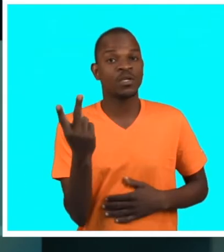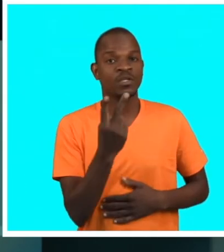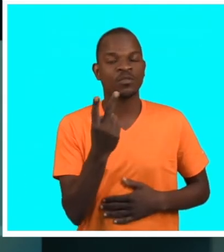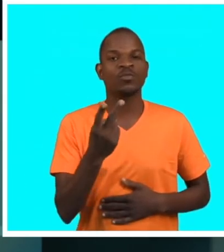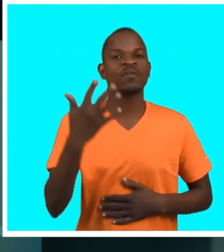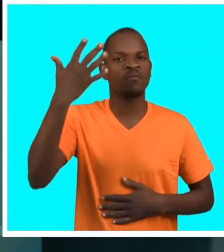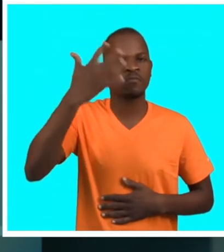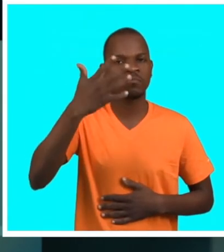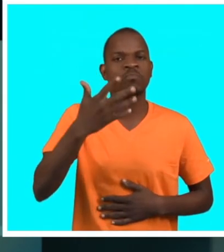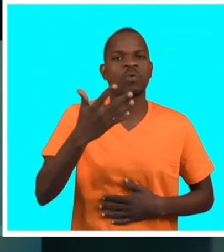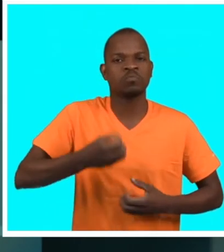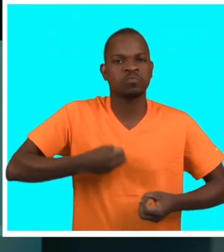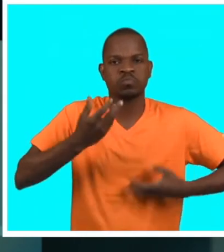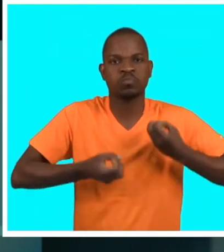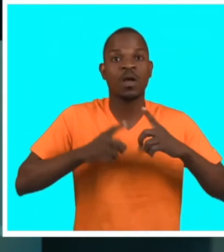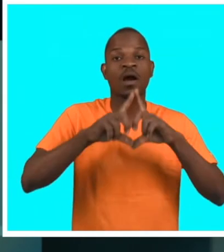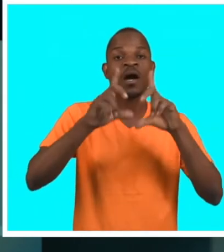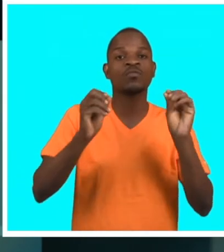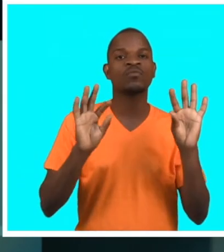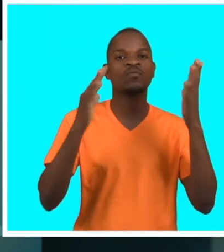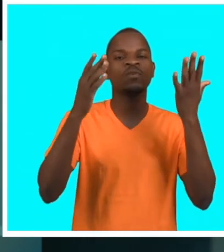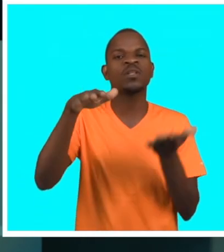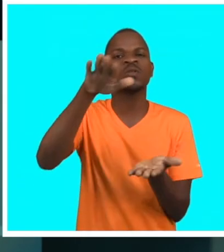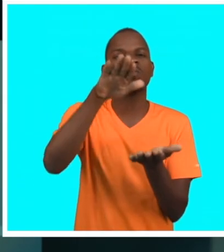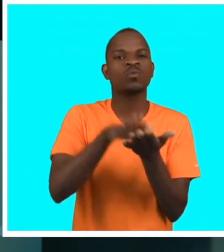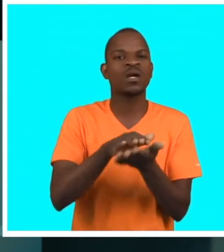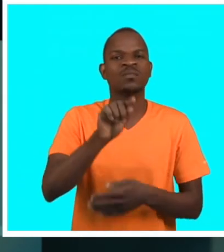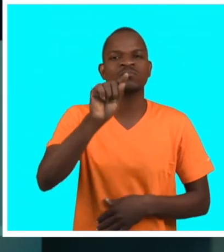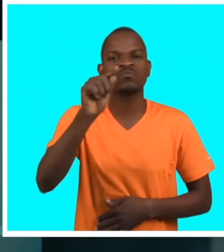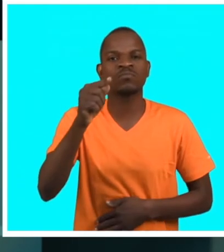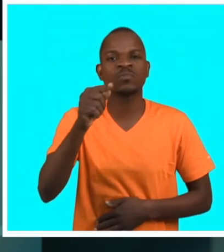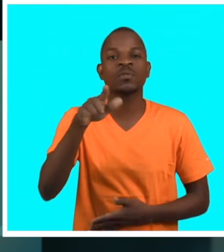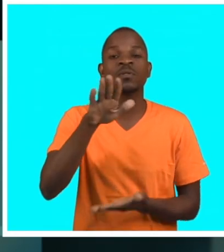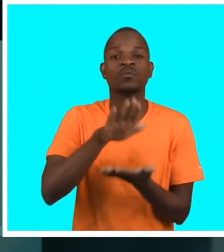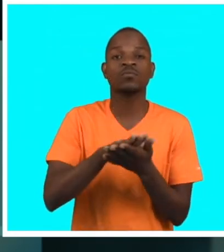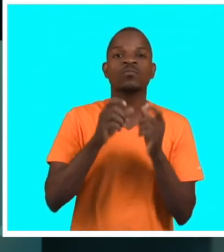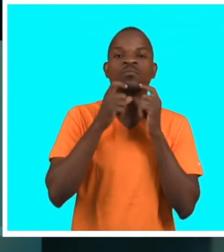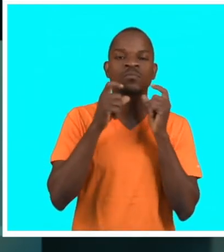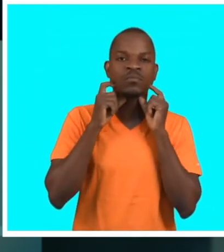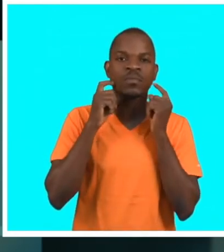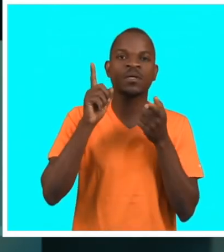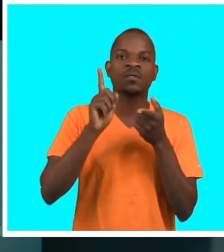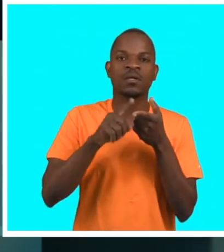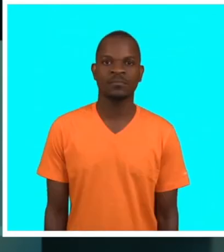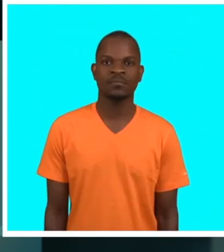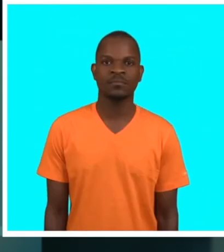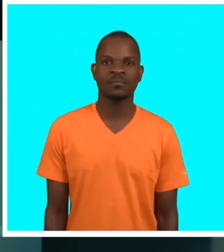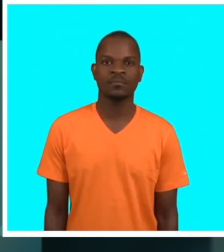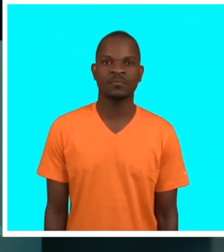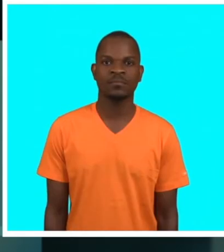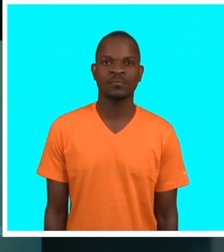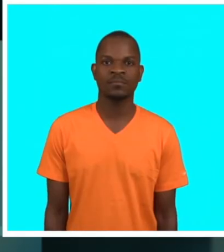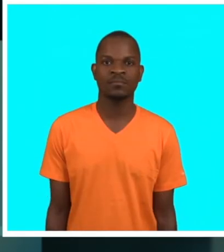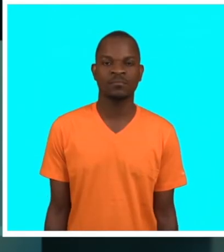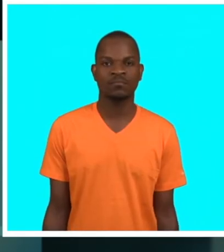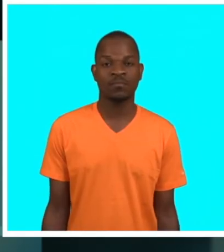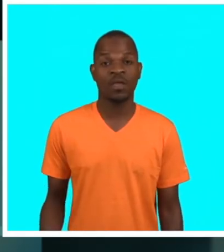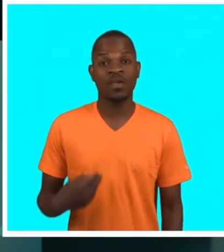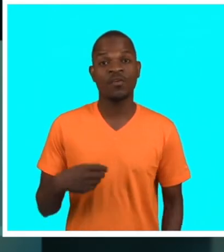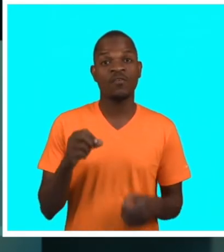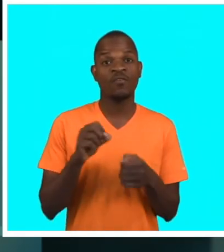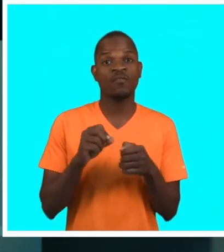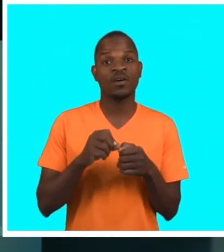em Moçambique. Para Silva, esta é uma oportunidade para divulgar a cultura moçambicana. Portanto, eu faço um cinema